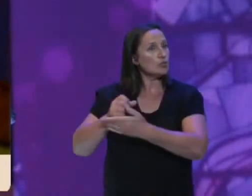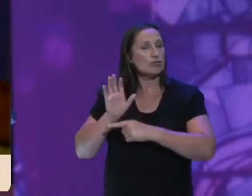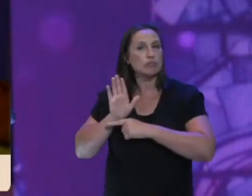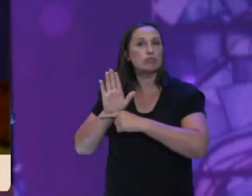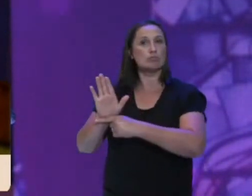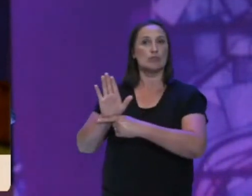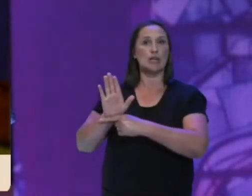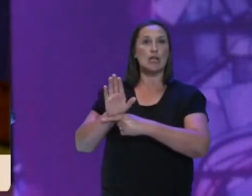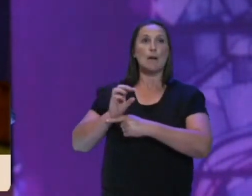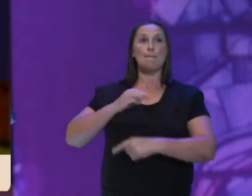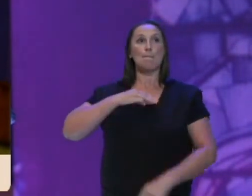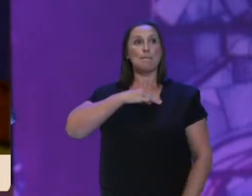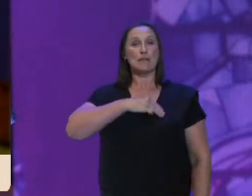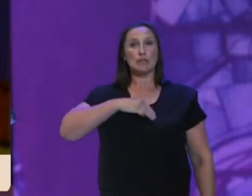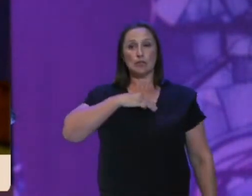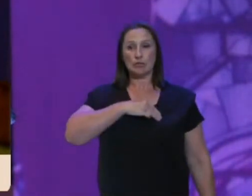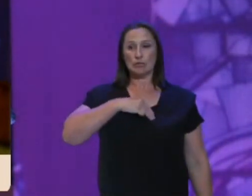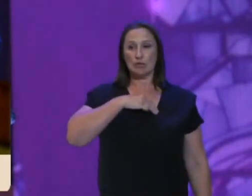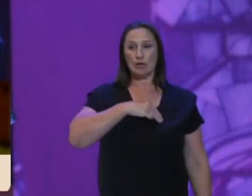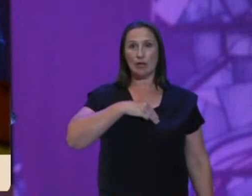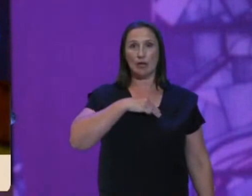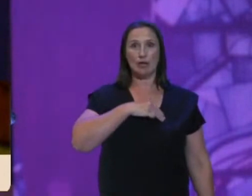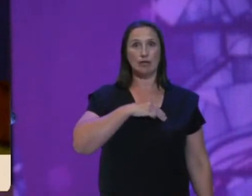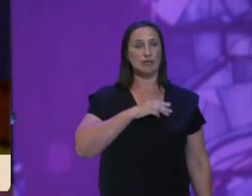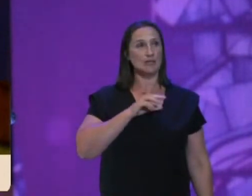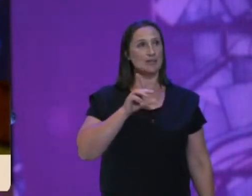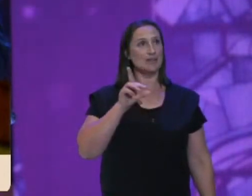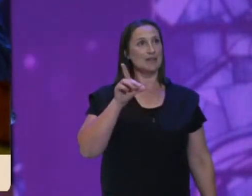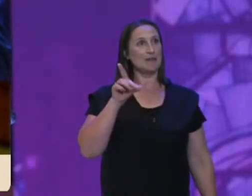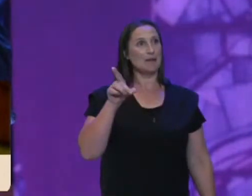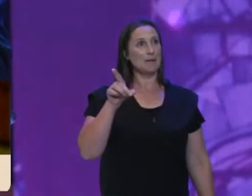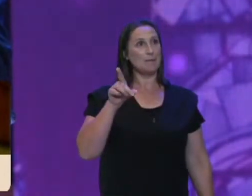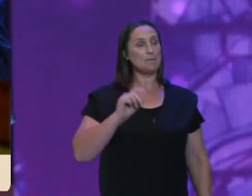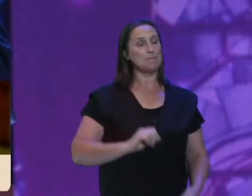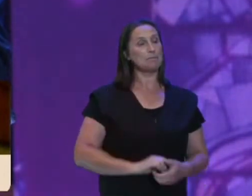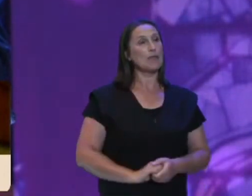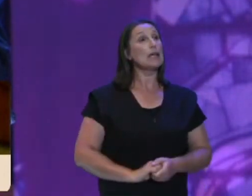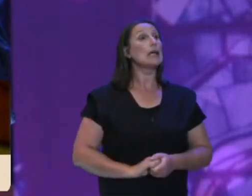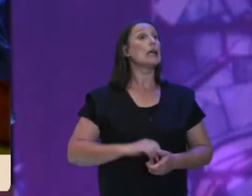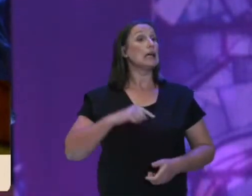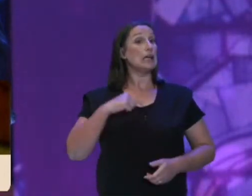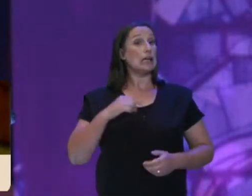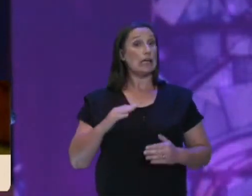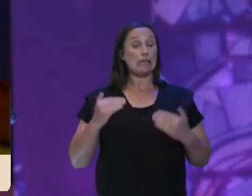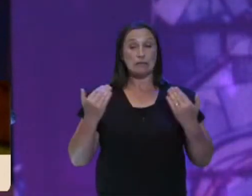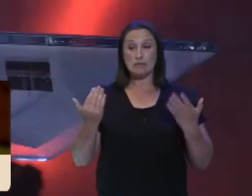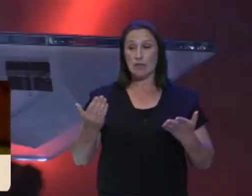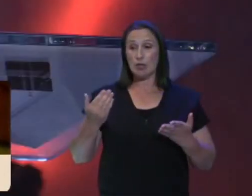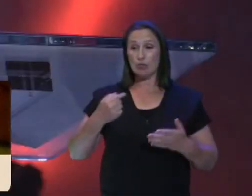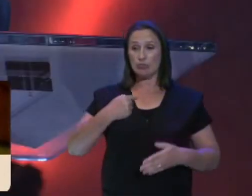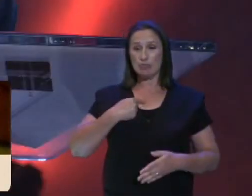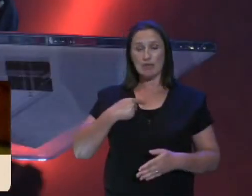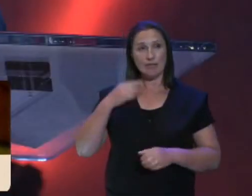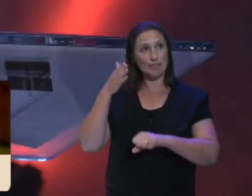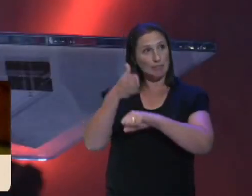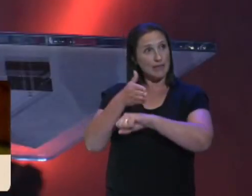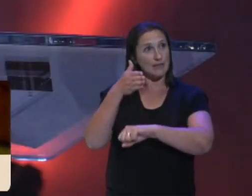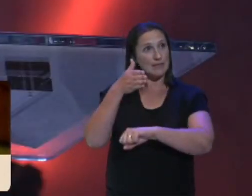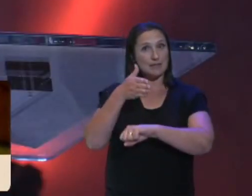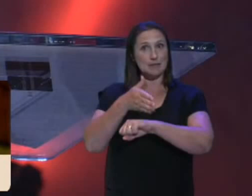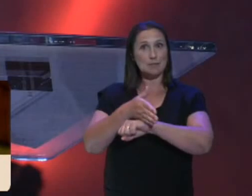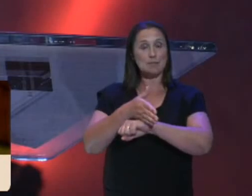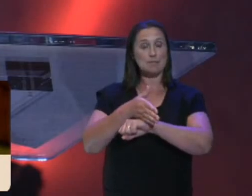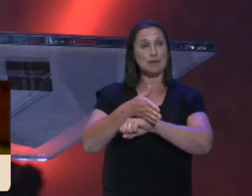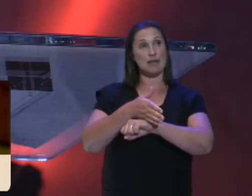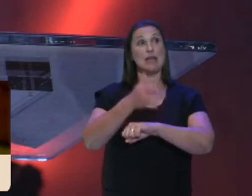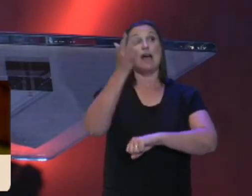colocando missionários lá. Então eu participei da inauguração do projeto. No dia 8 agora, amanhã,